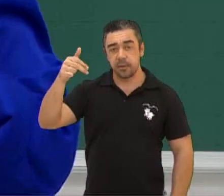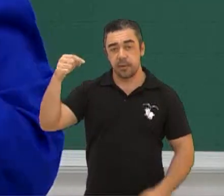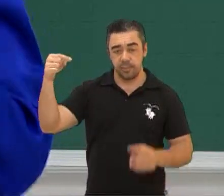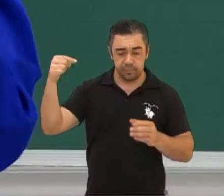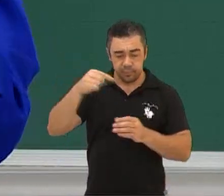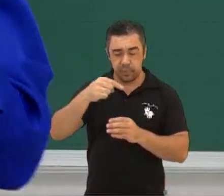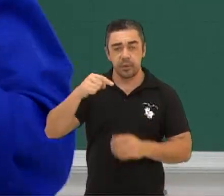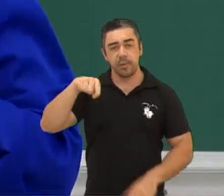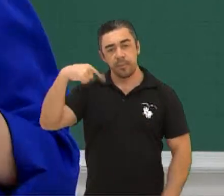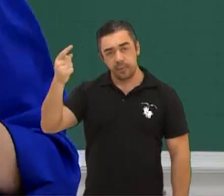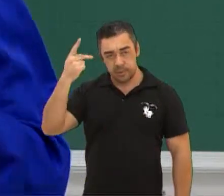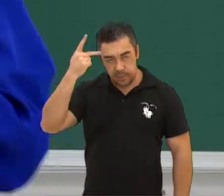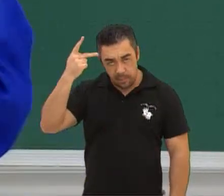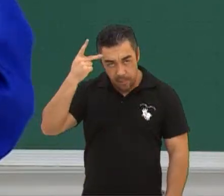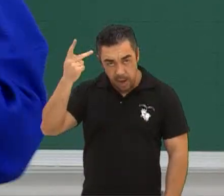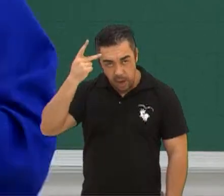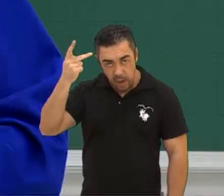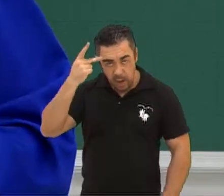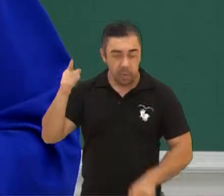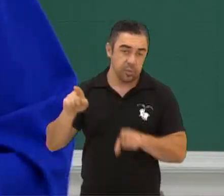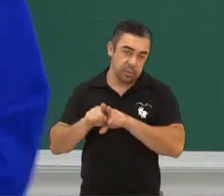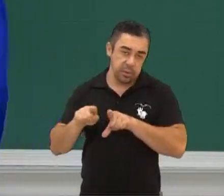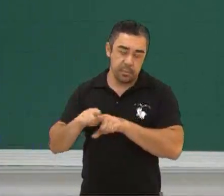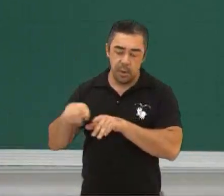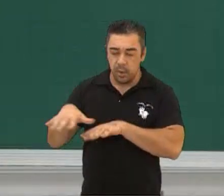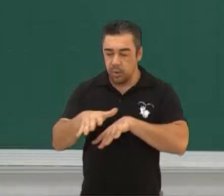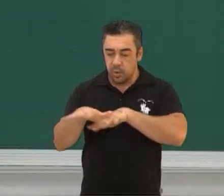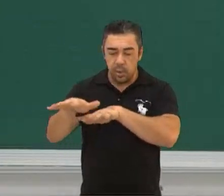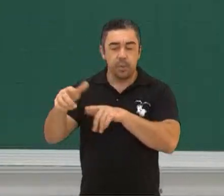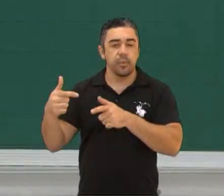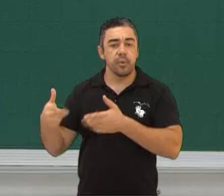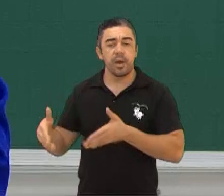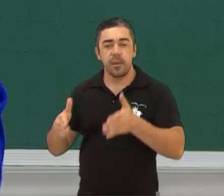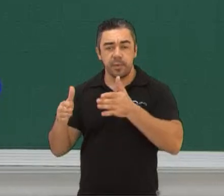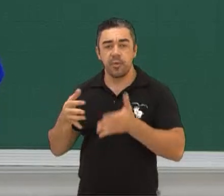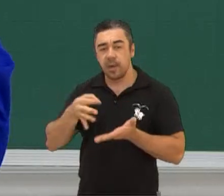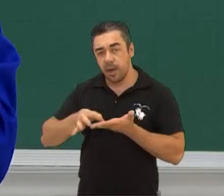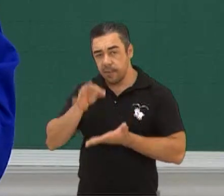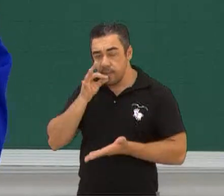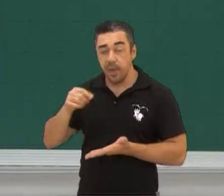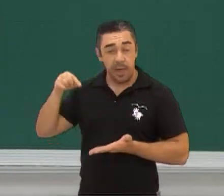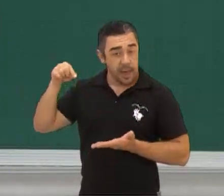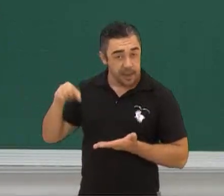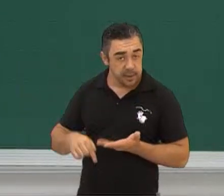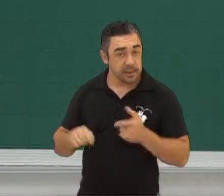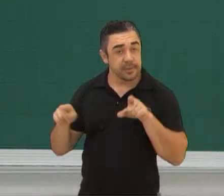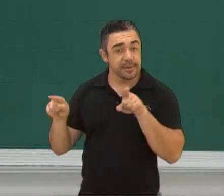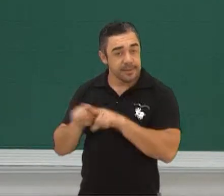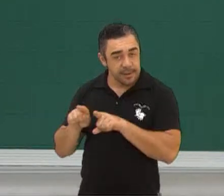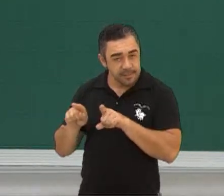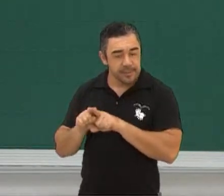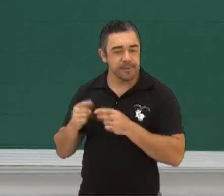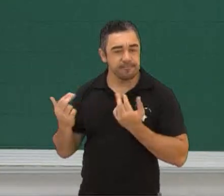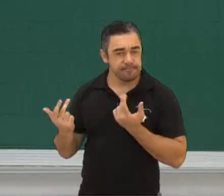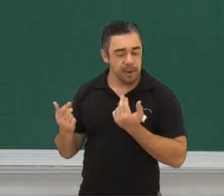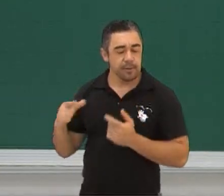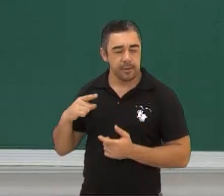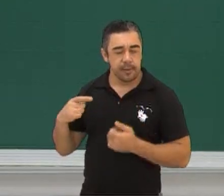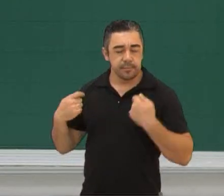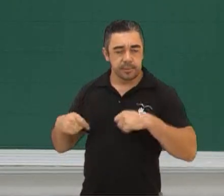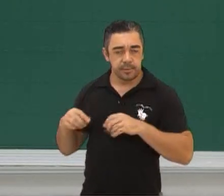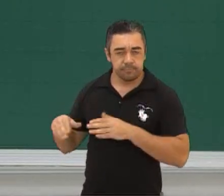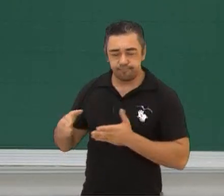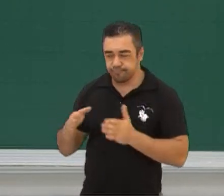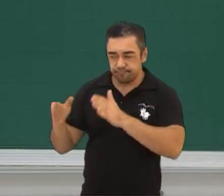região de São Paulo, também transitada pela questão do café, e quando chegamos aqui, mesma coisa. Então nós vamos ter esse trânsito.